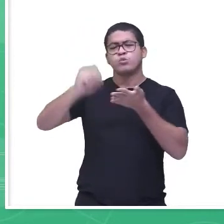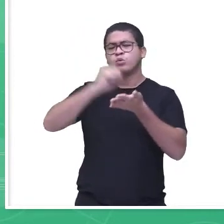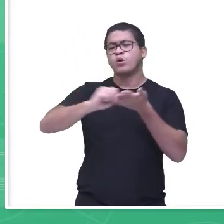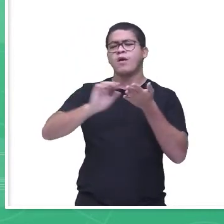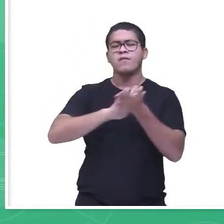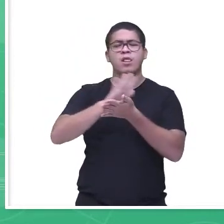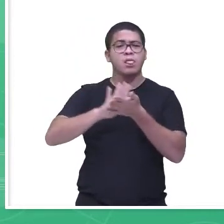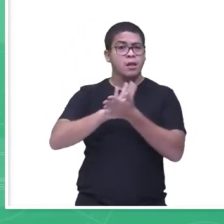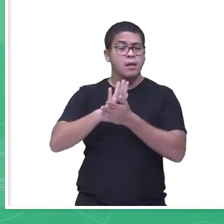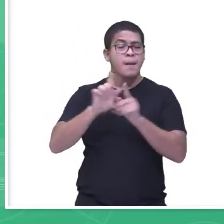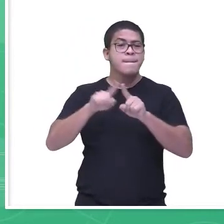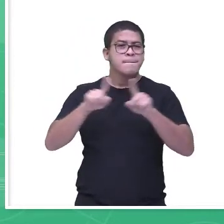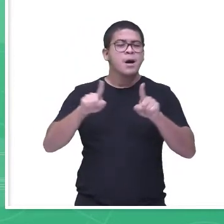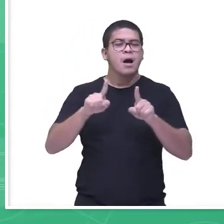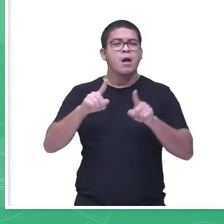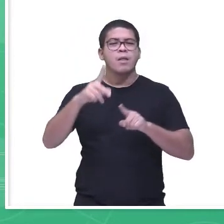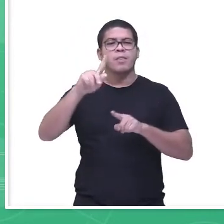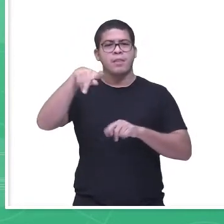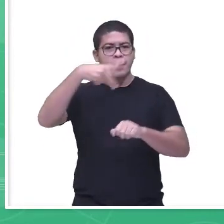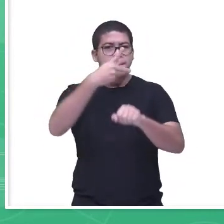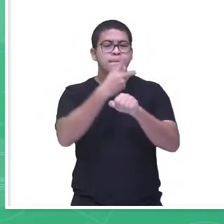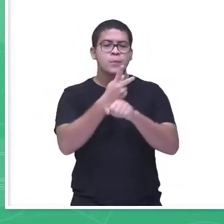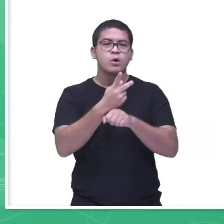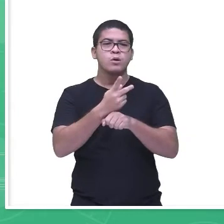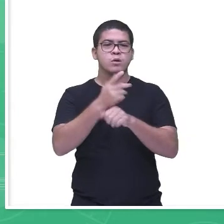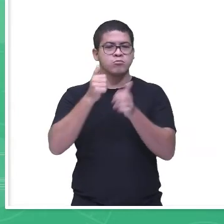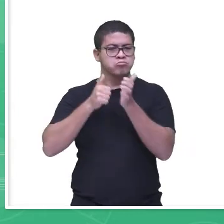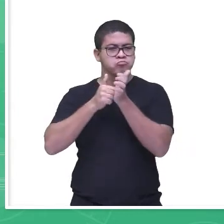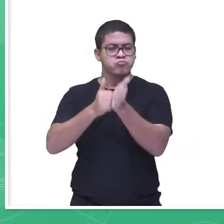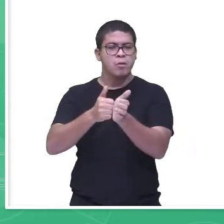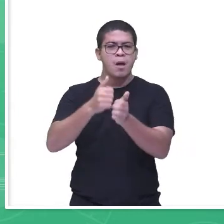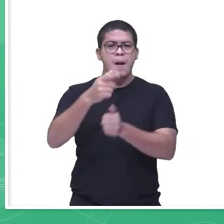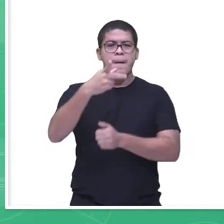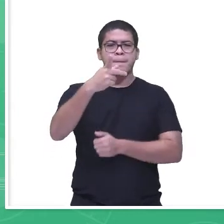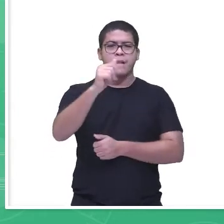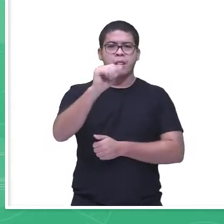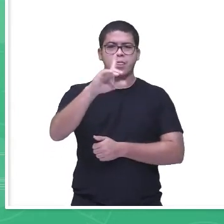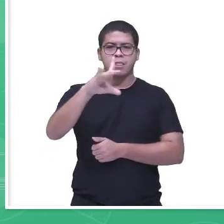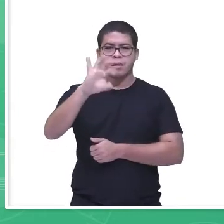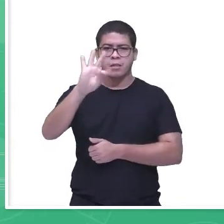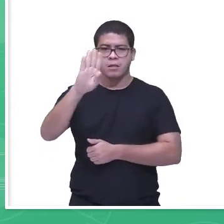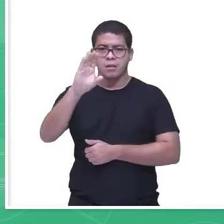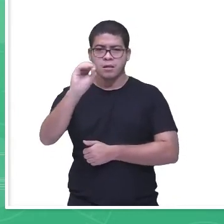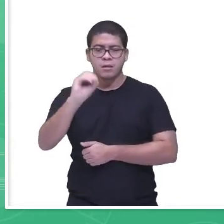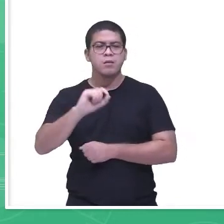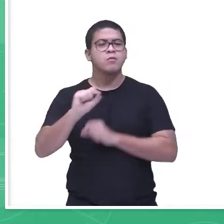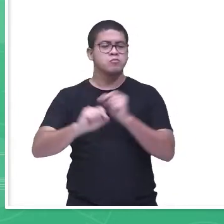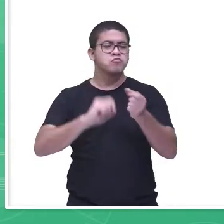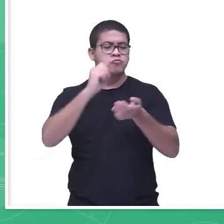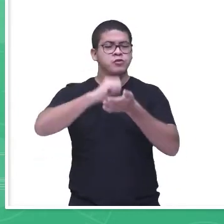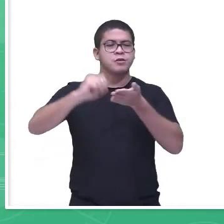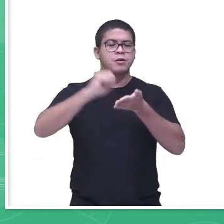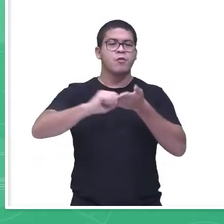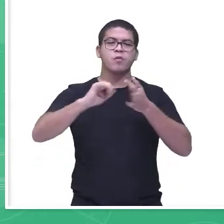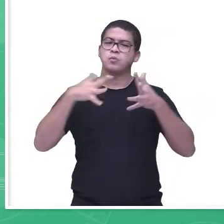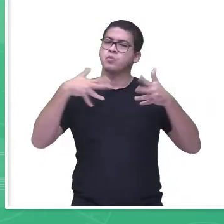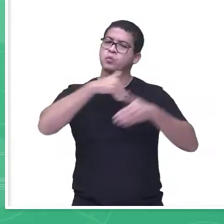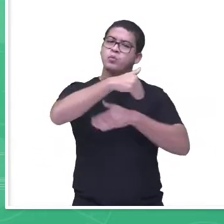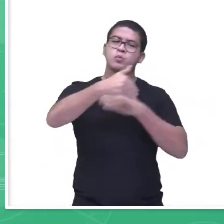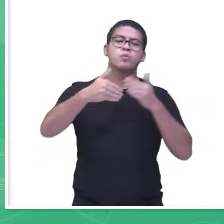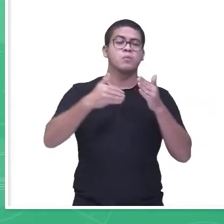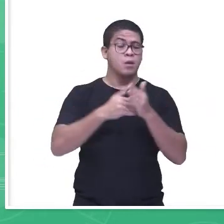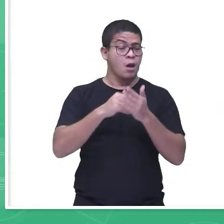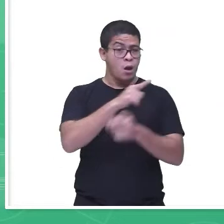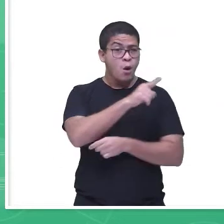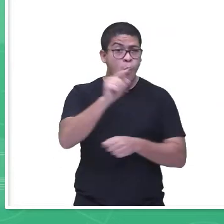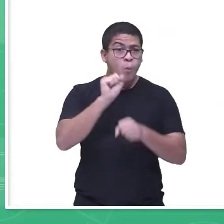mas graças a Platão a gente sabe muito desse seu pensamento aí. Perfeito, gente. Eu espero que tenham